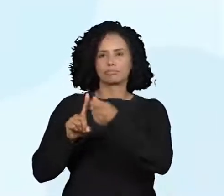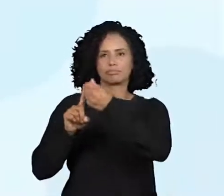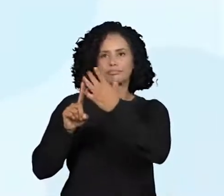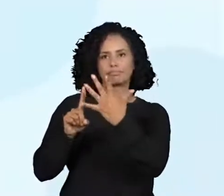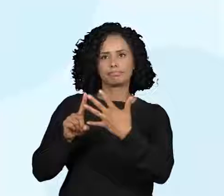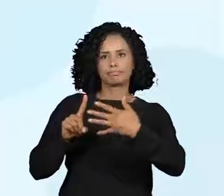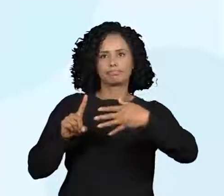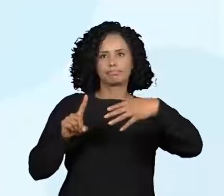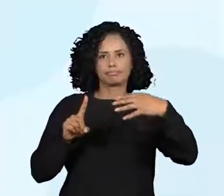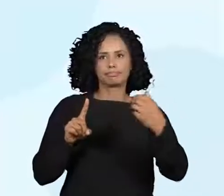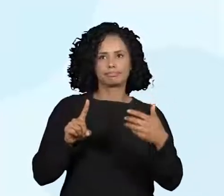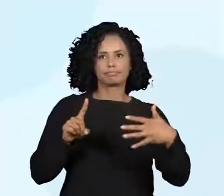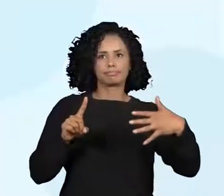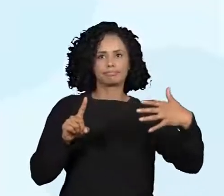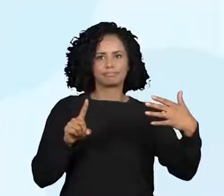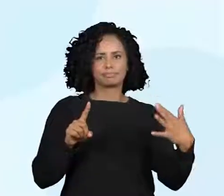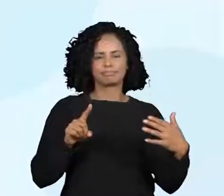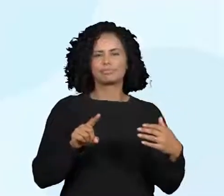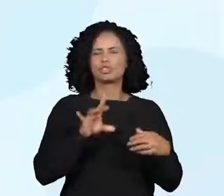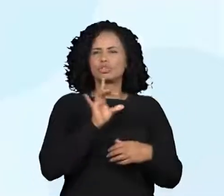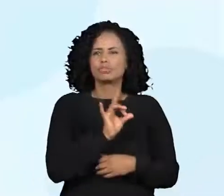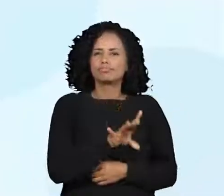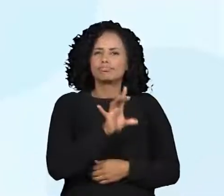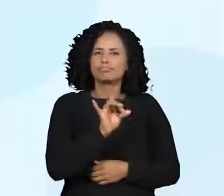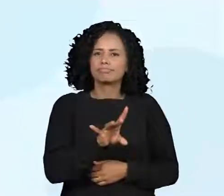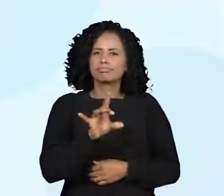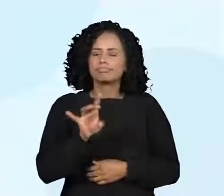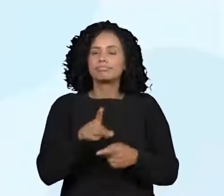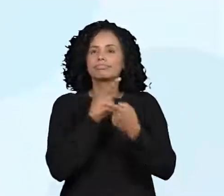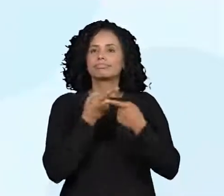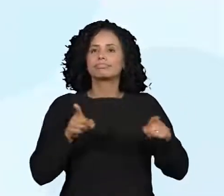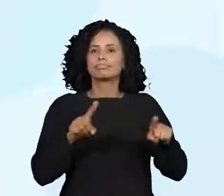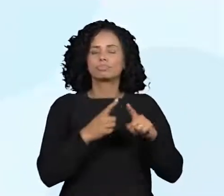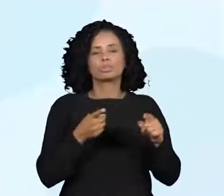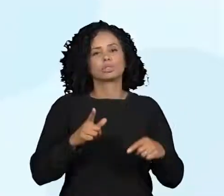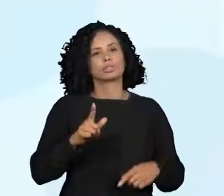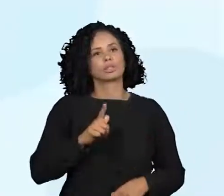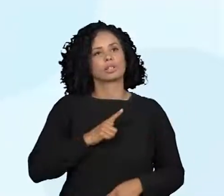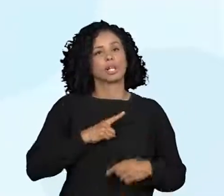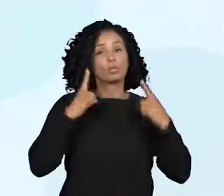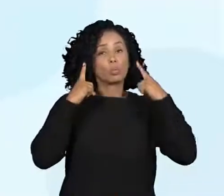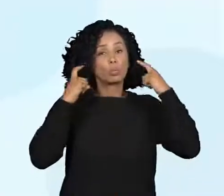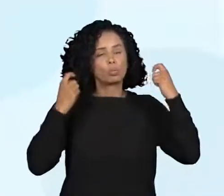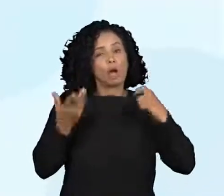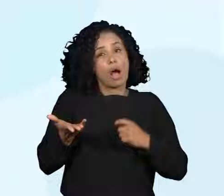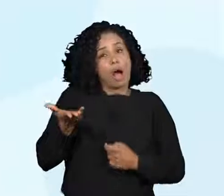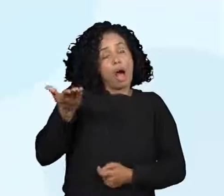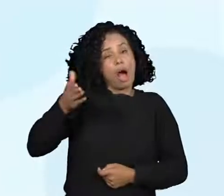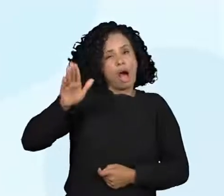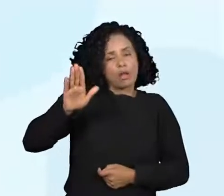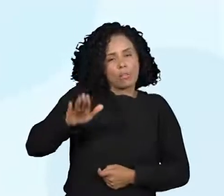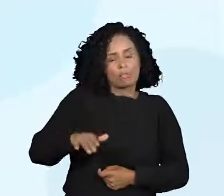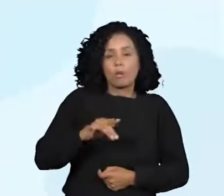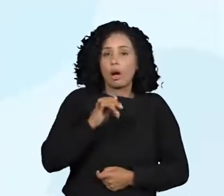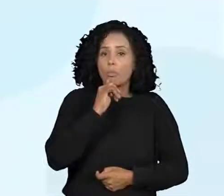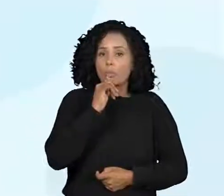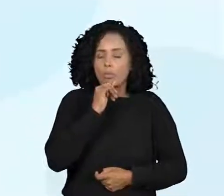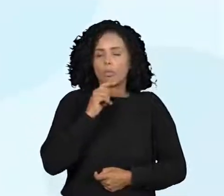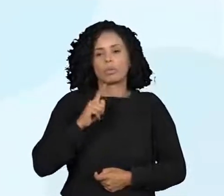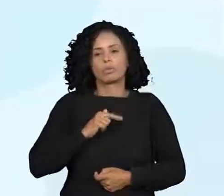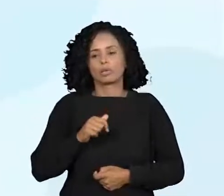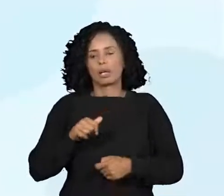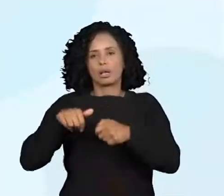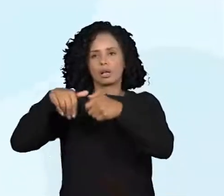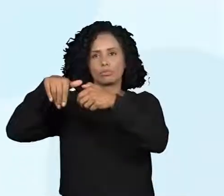de sons de diversas alturas dispostos numa ordem, no decorrer do tempo, de maneira a